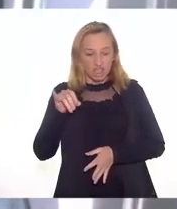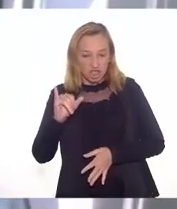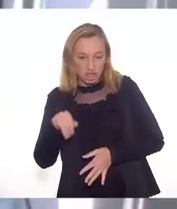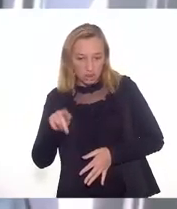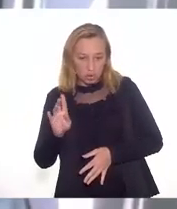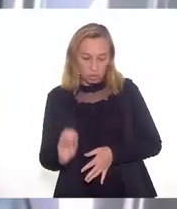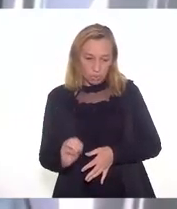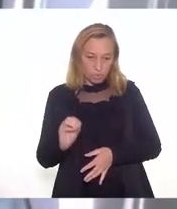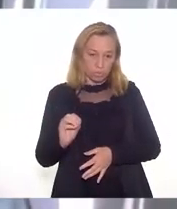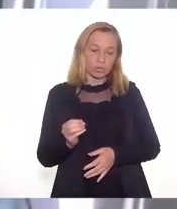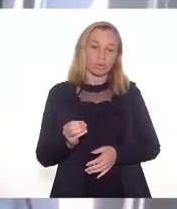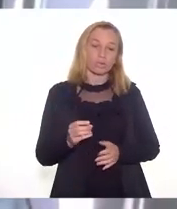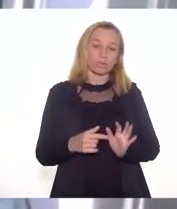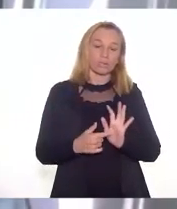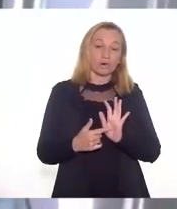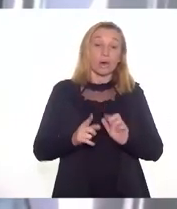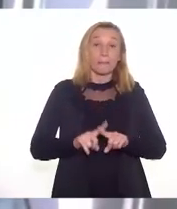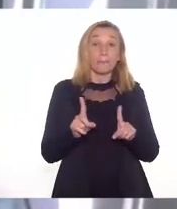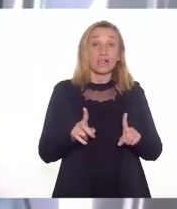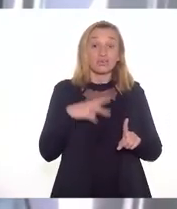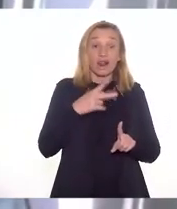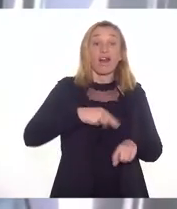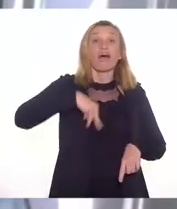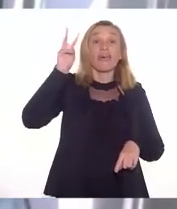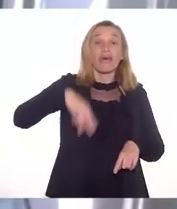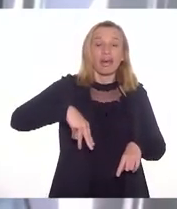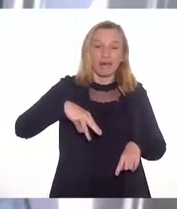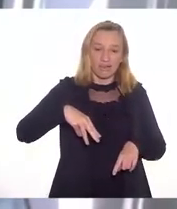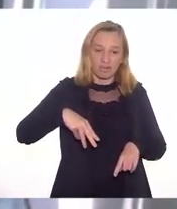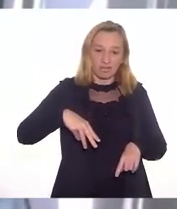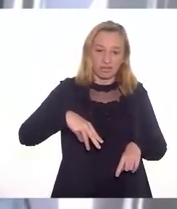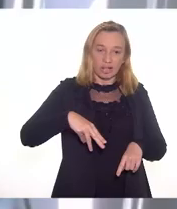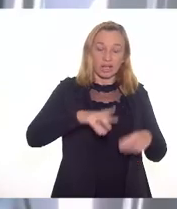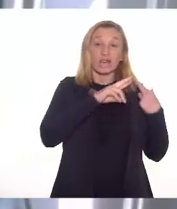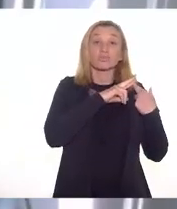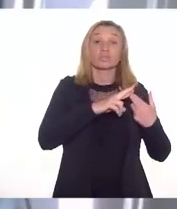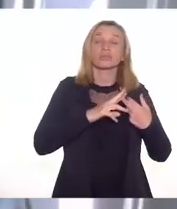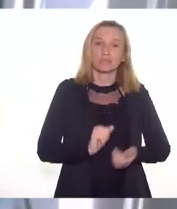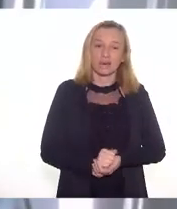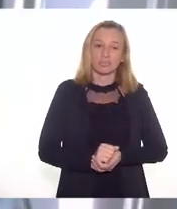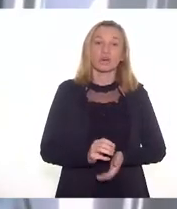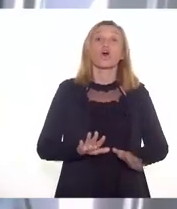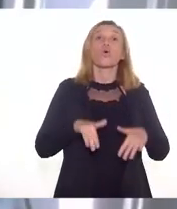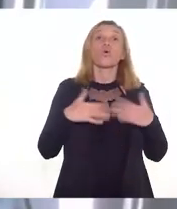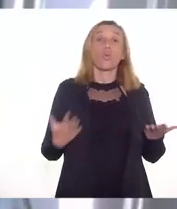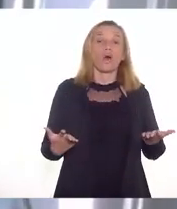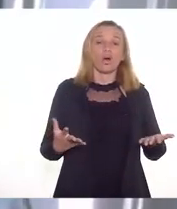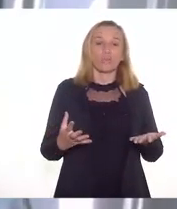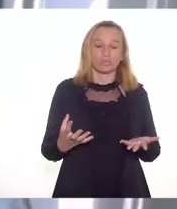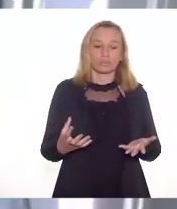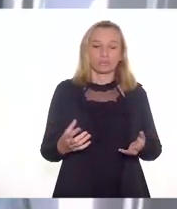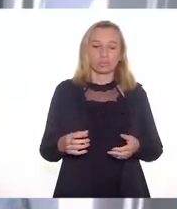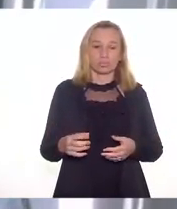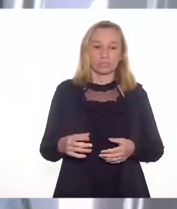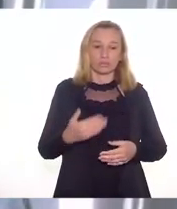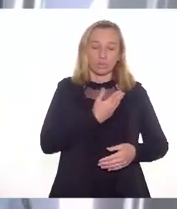que o Vaguinho propõe, mas dizer quem vai botar o guiso no pescoço do gato, né? Qual é a autoridade pública estadual que